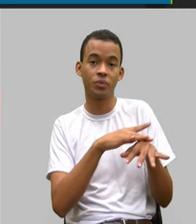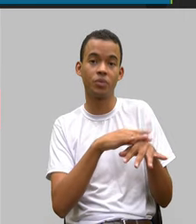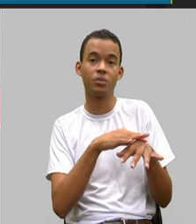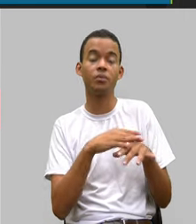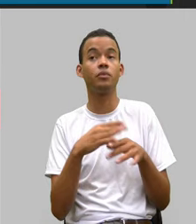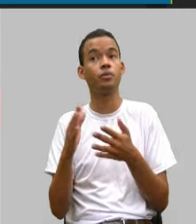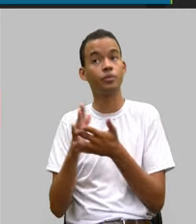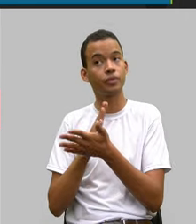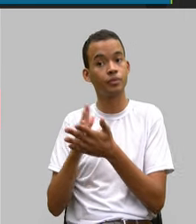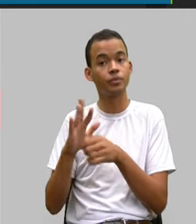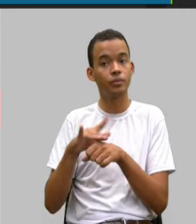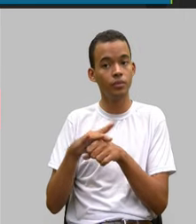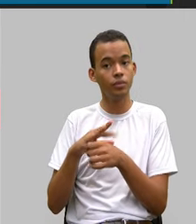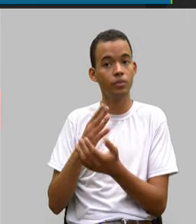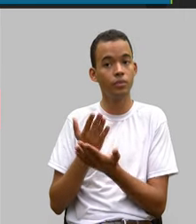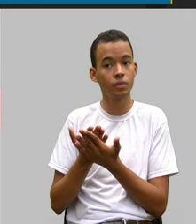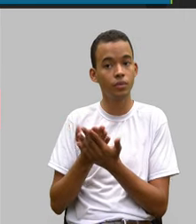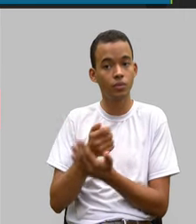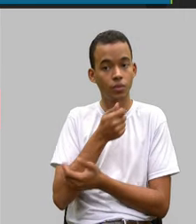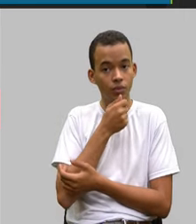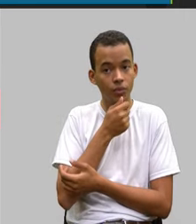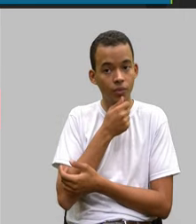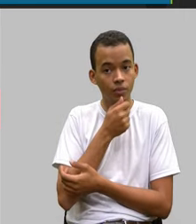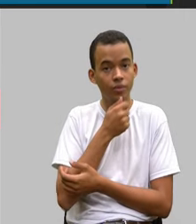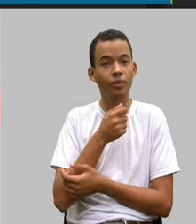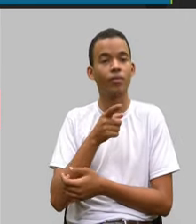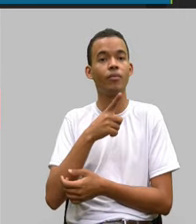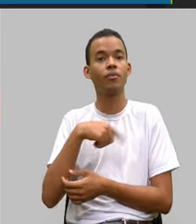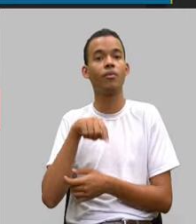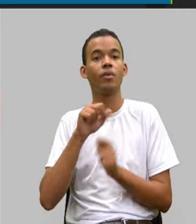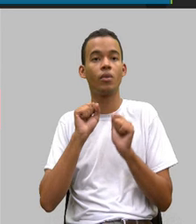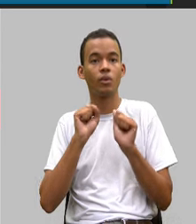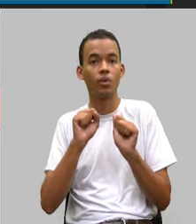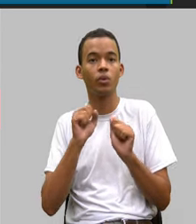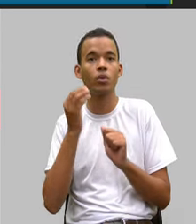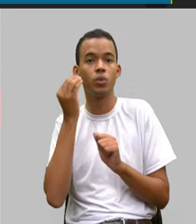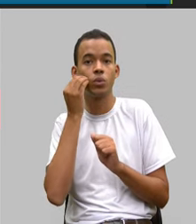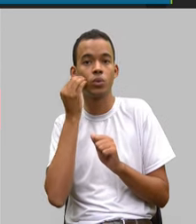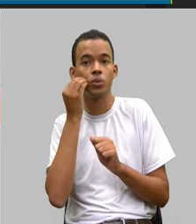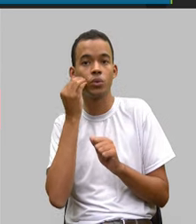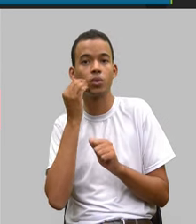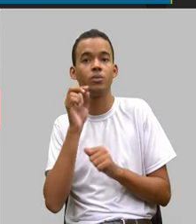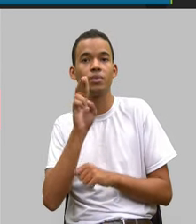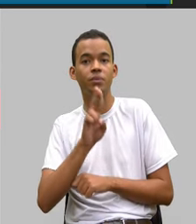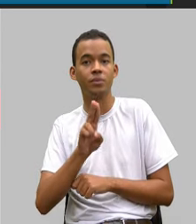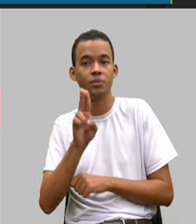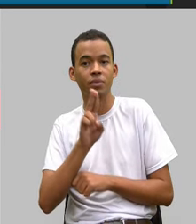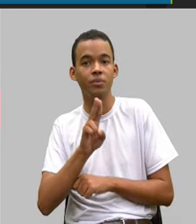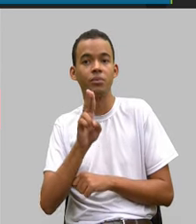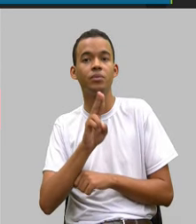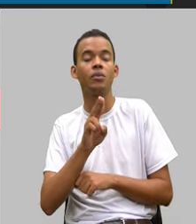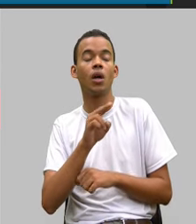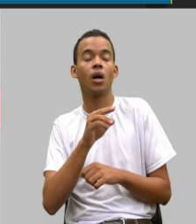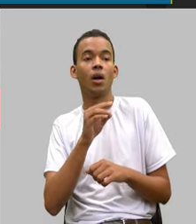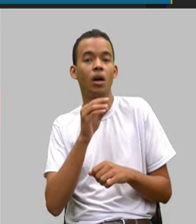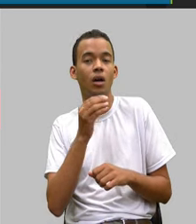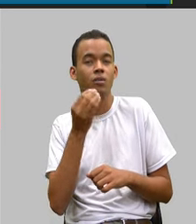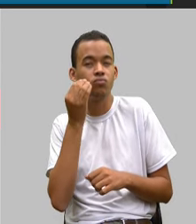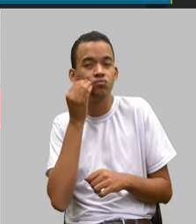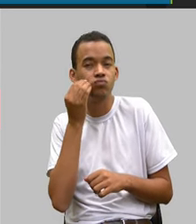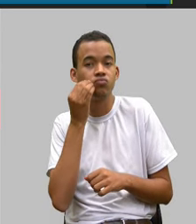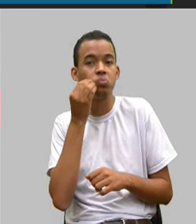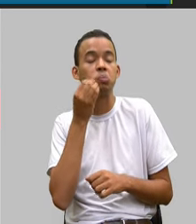medicinal e dar aquela vontadezinha de experimentar é muito grande Tá eh quanto à